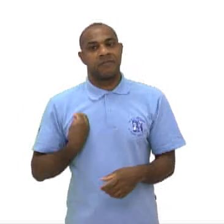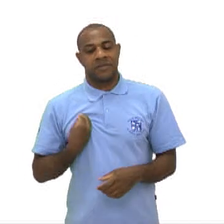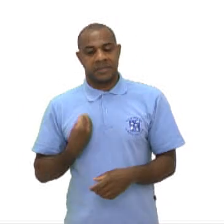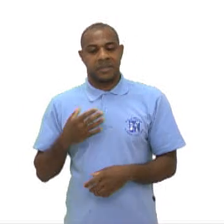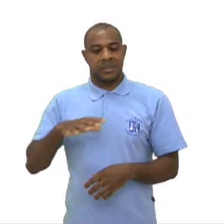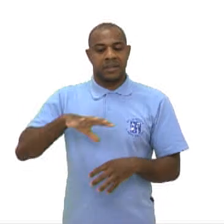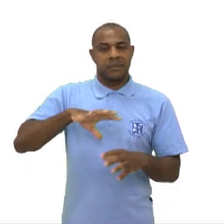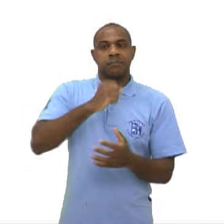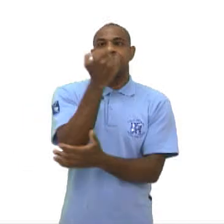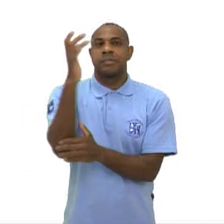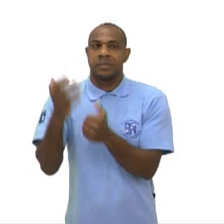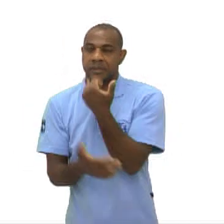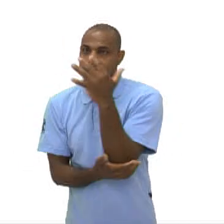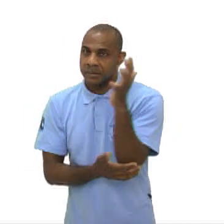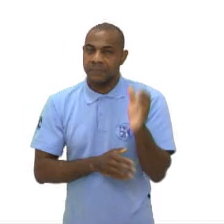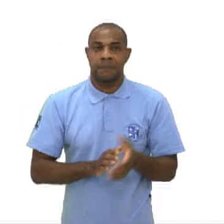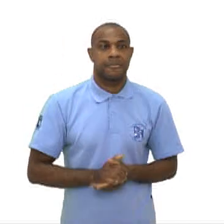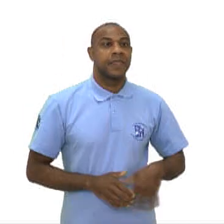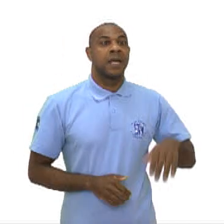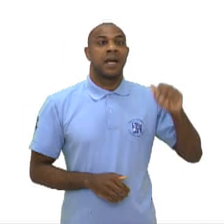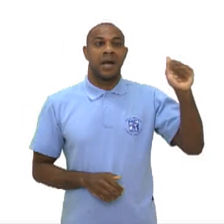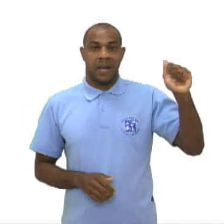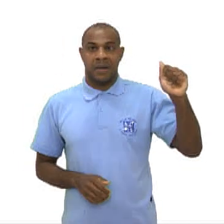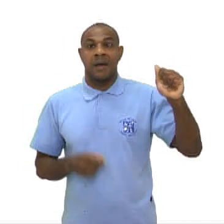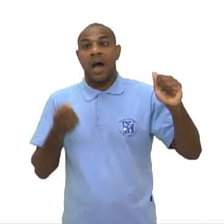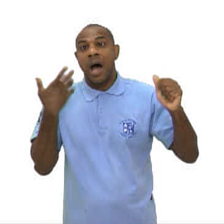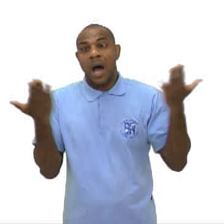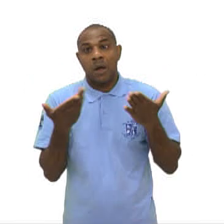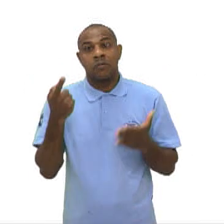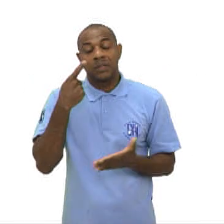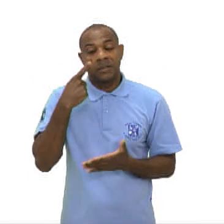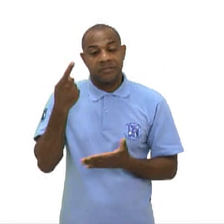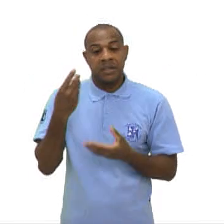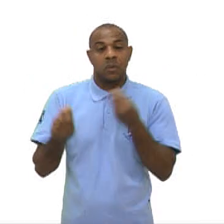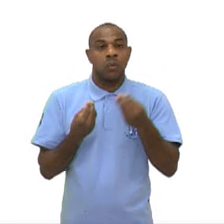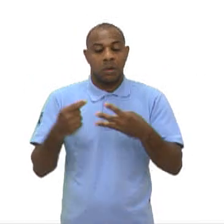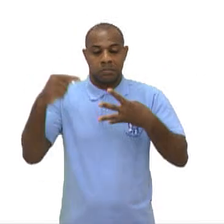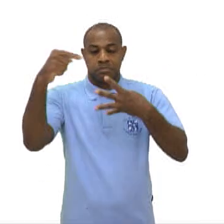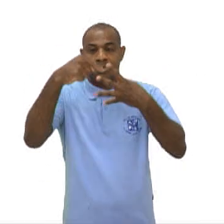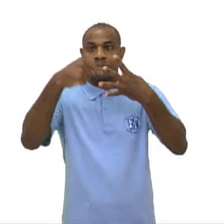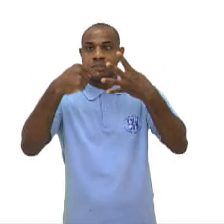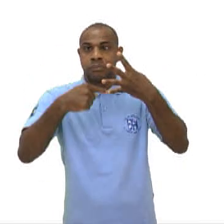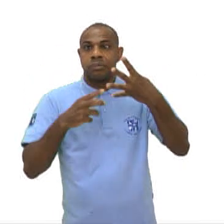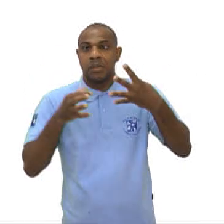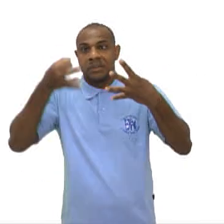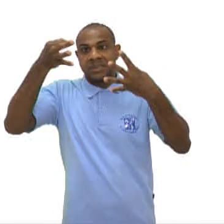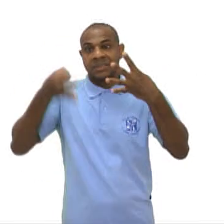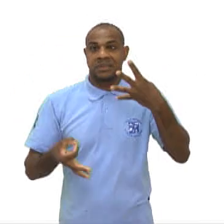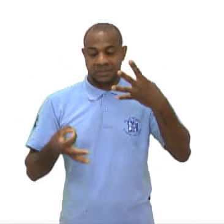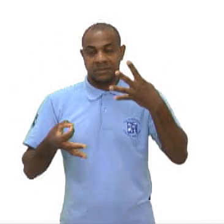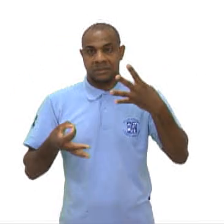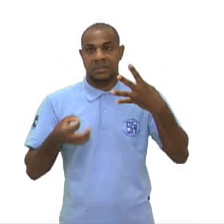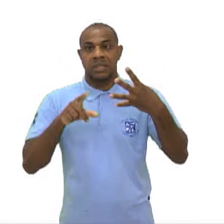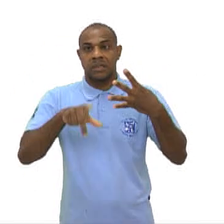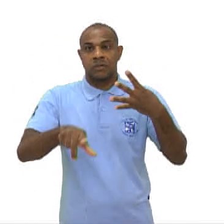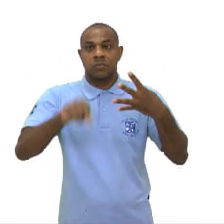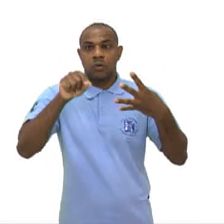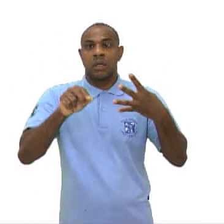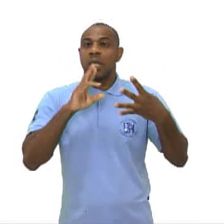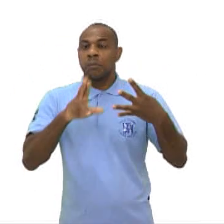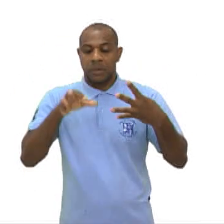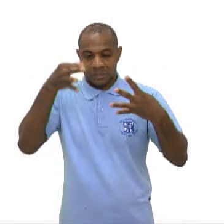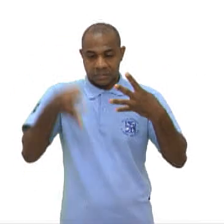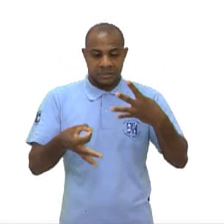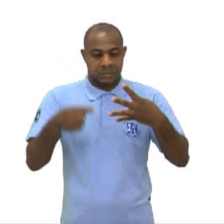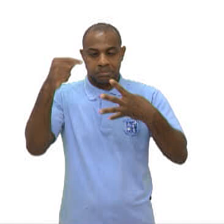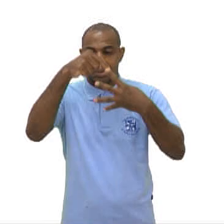A, metano é fonte de carbono para os organismos fotossintetizantes? Letra B, o metano é fonte